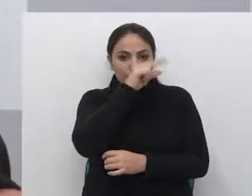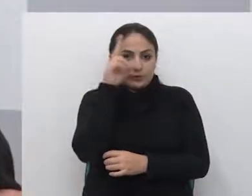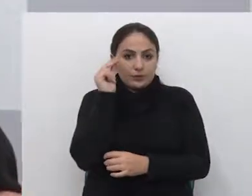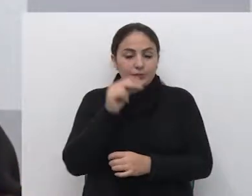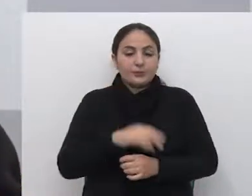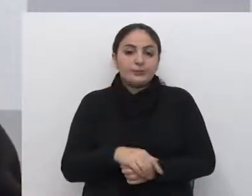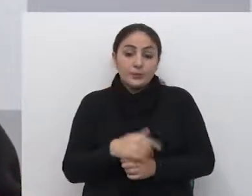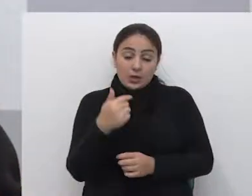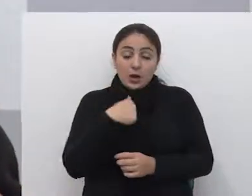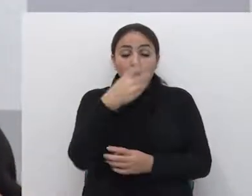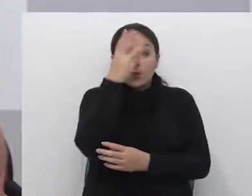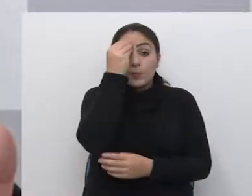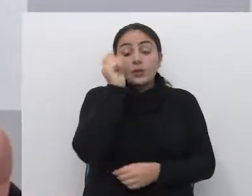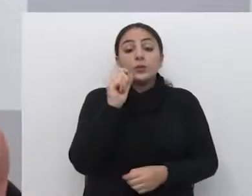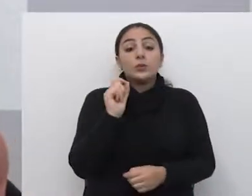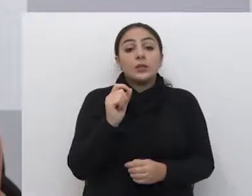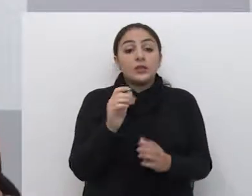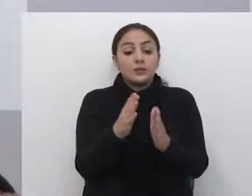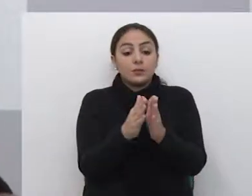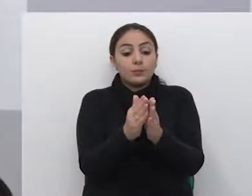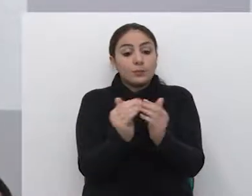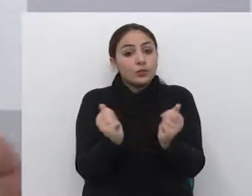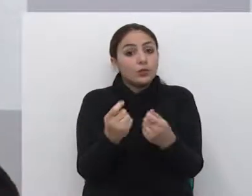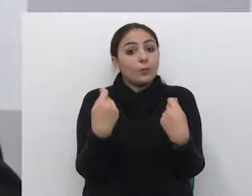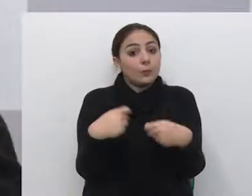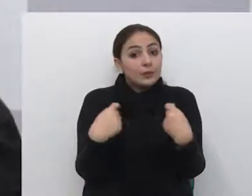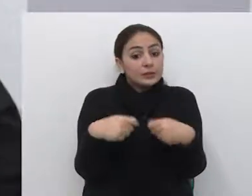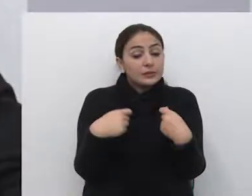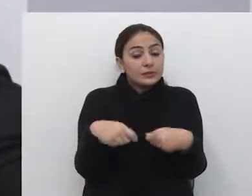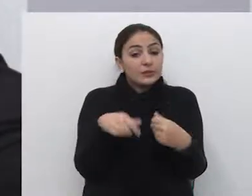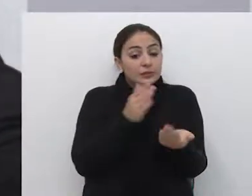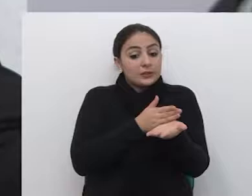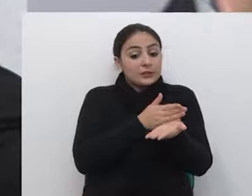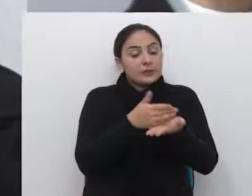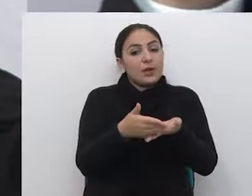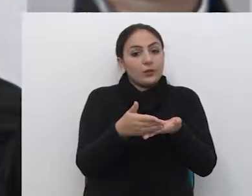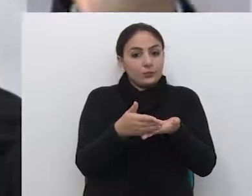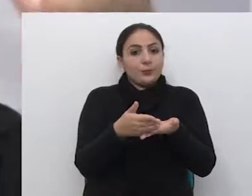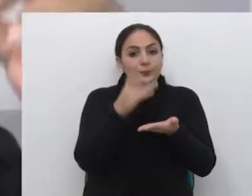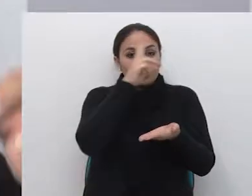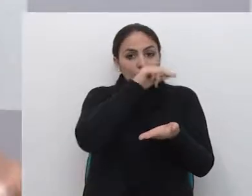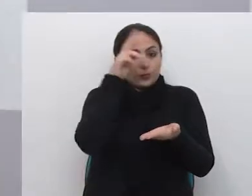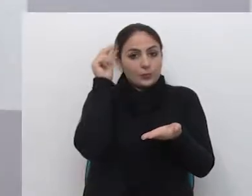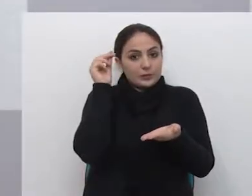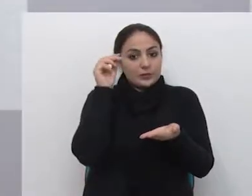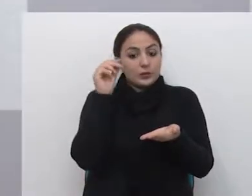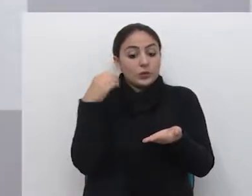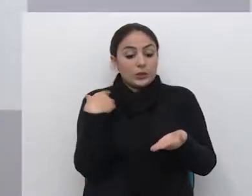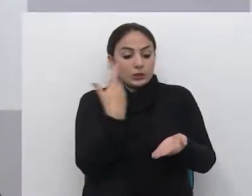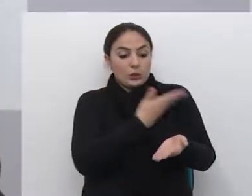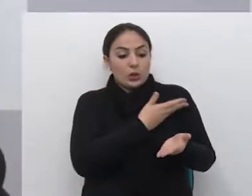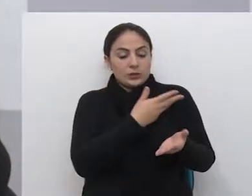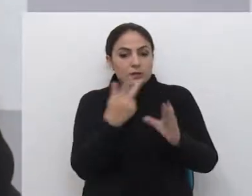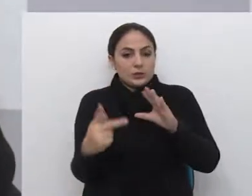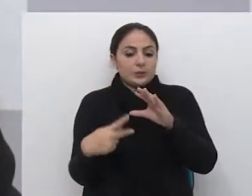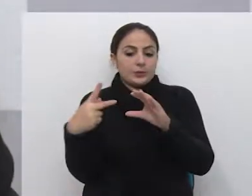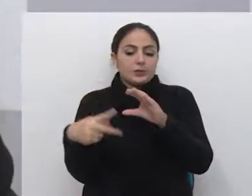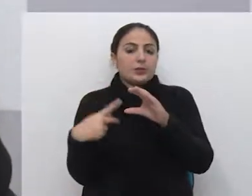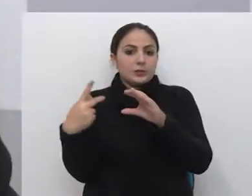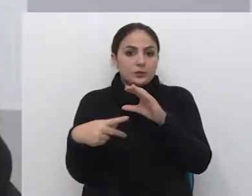que essa decisão, esse pedido, teria que ter partido do Executivo para que a